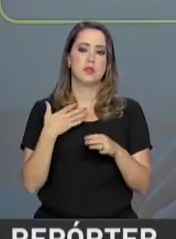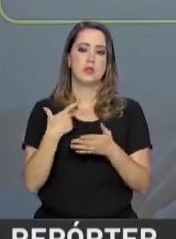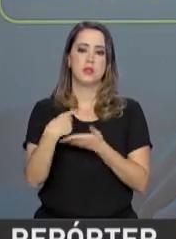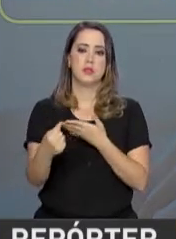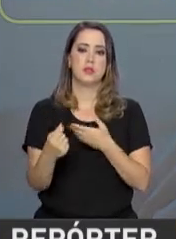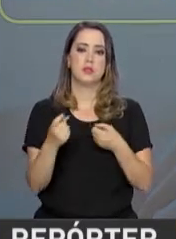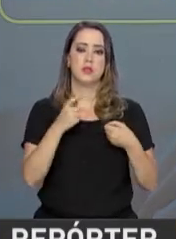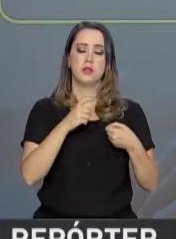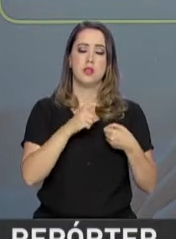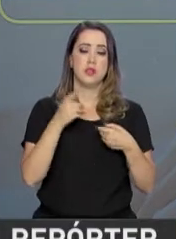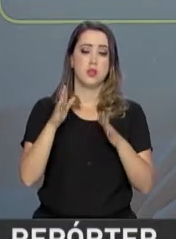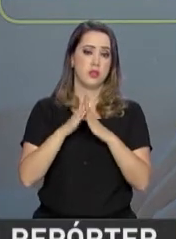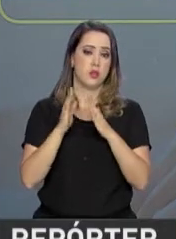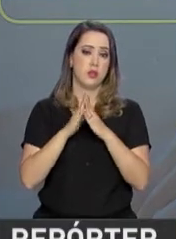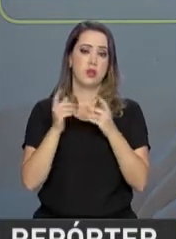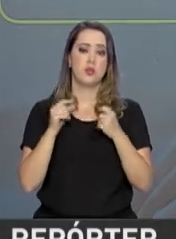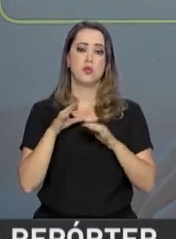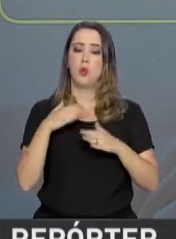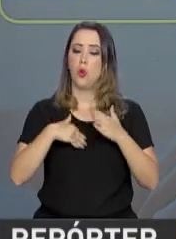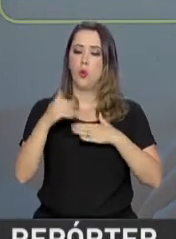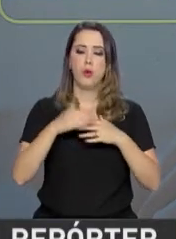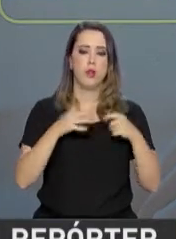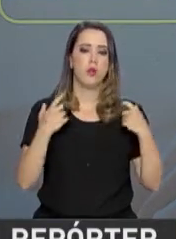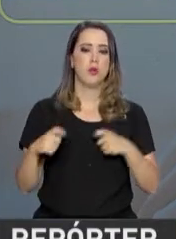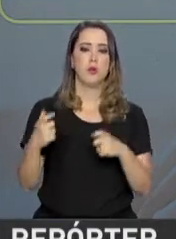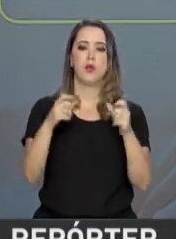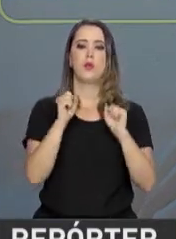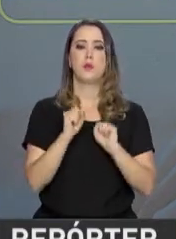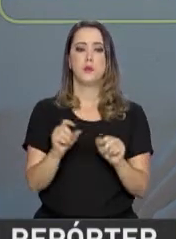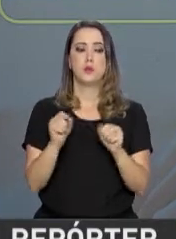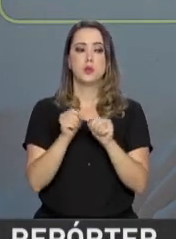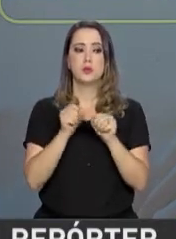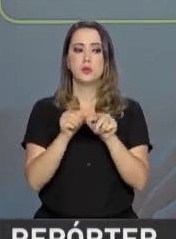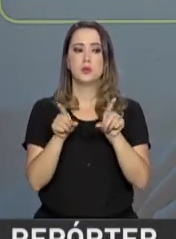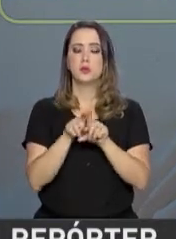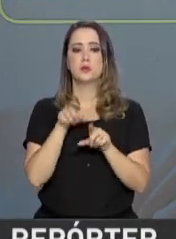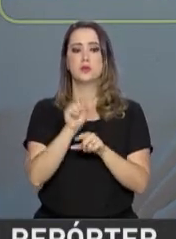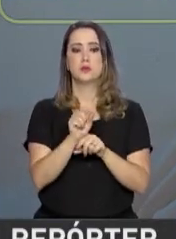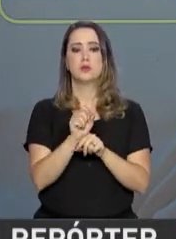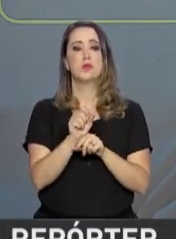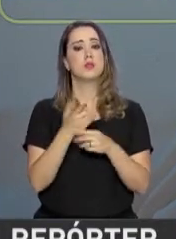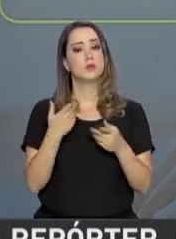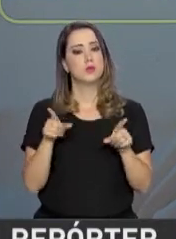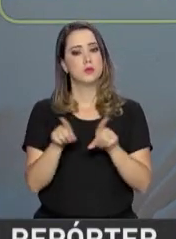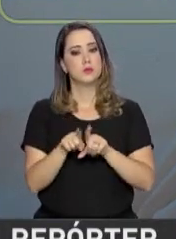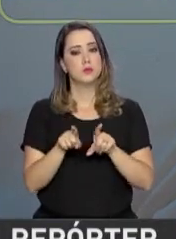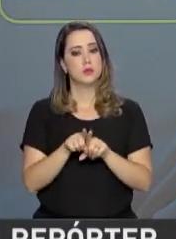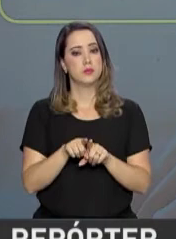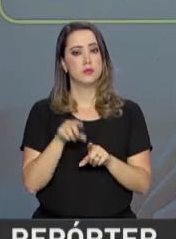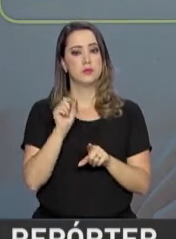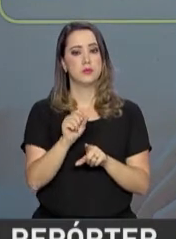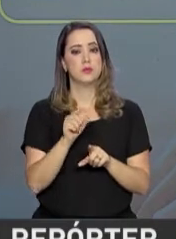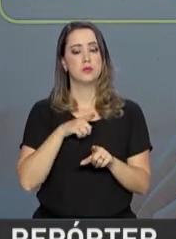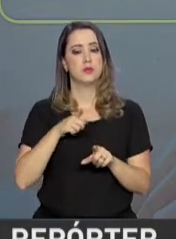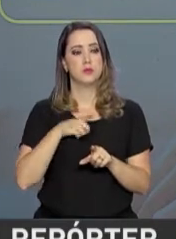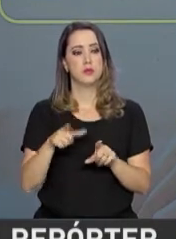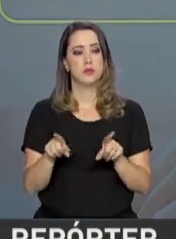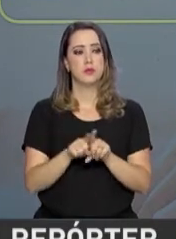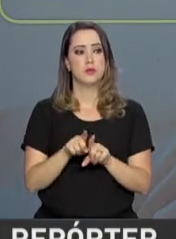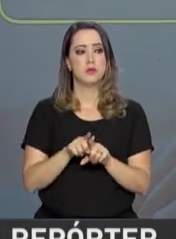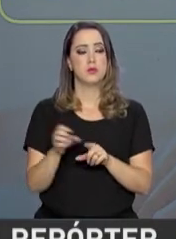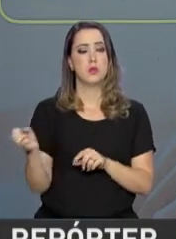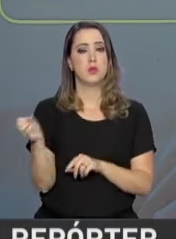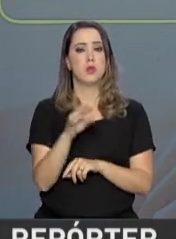tem tanto pela internet quanto pelo próprio celular né e acaba que ele tem é uma